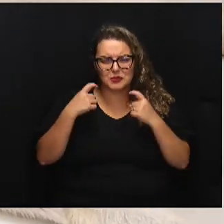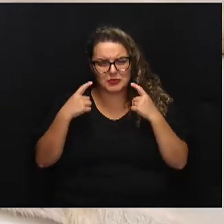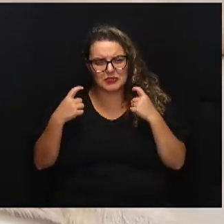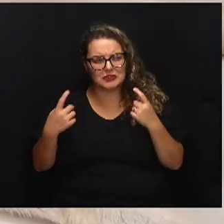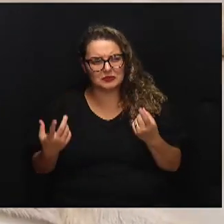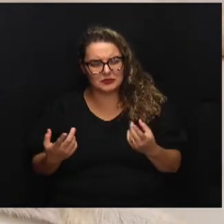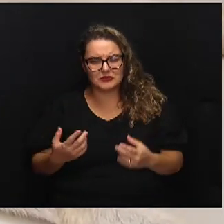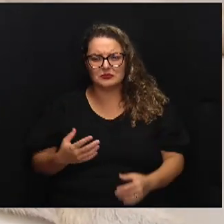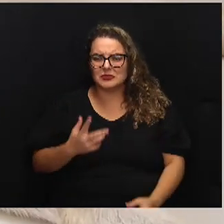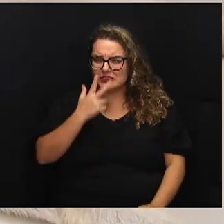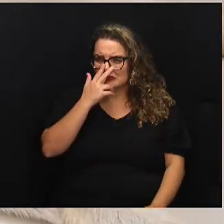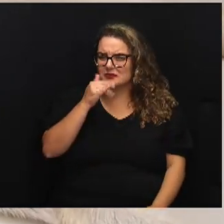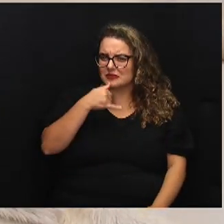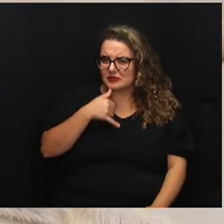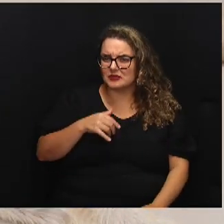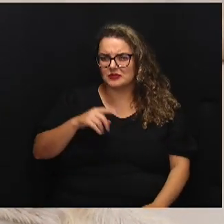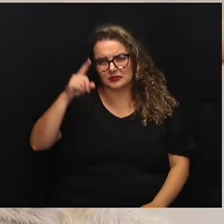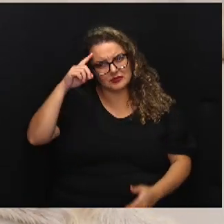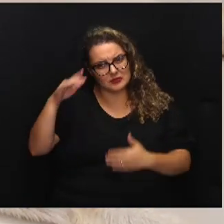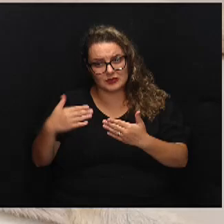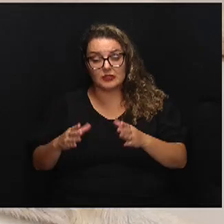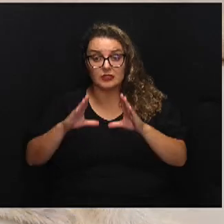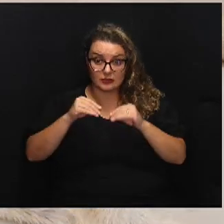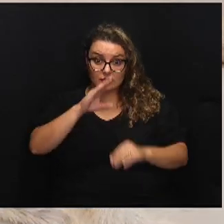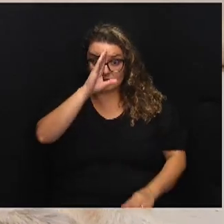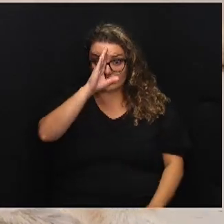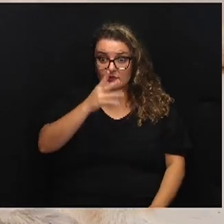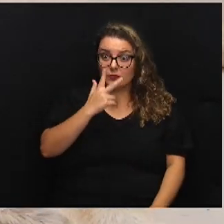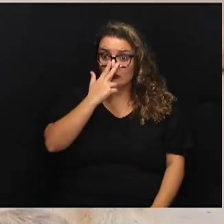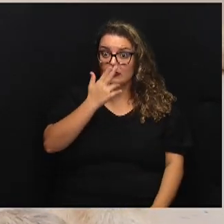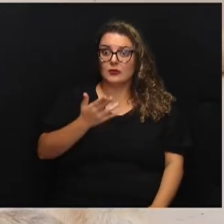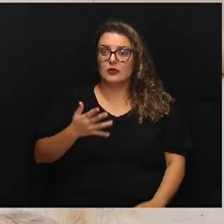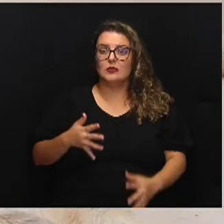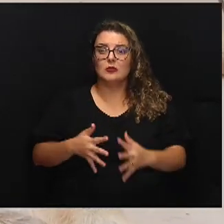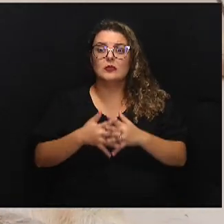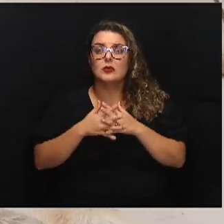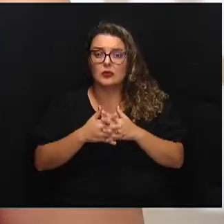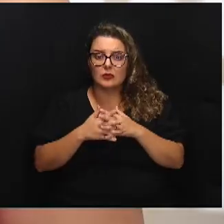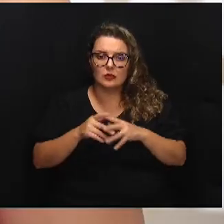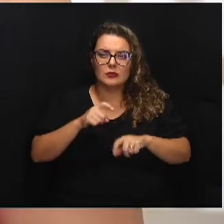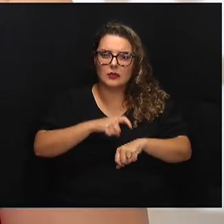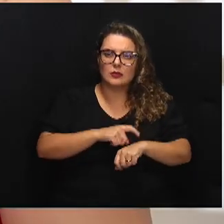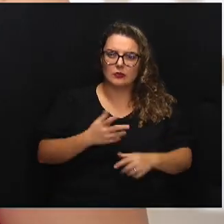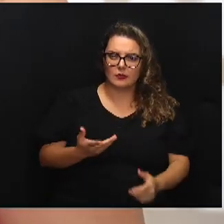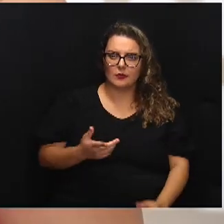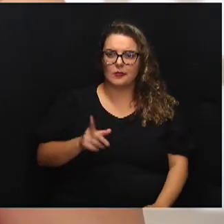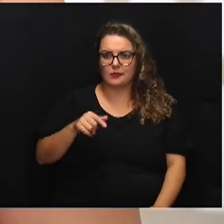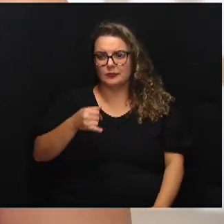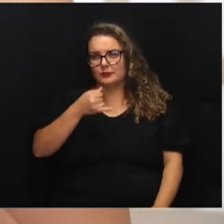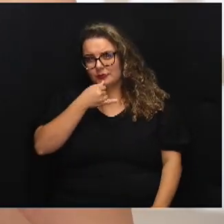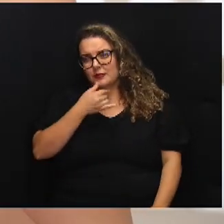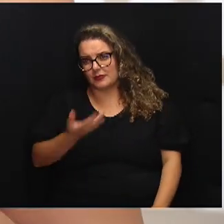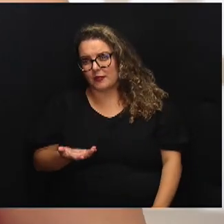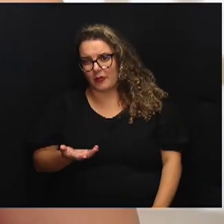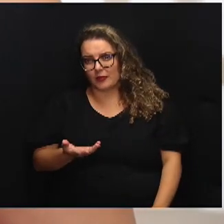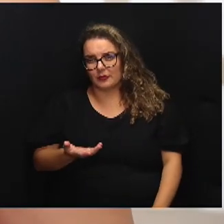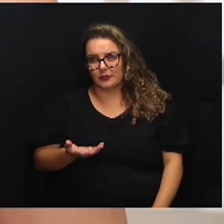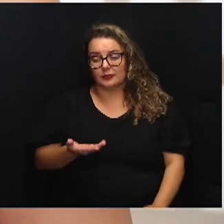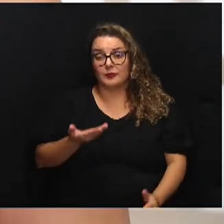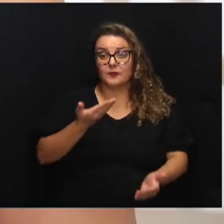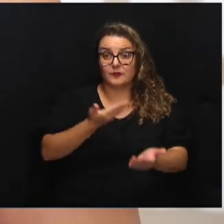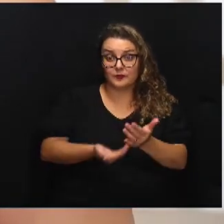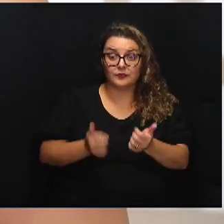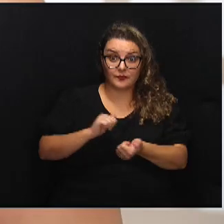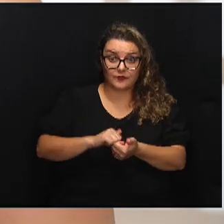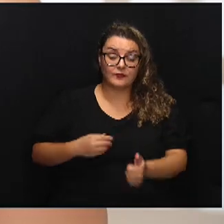dia, assim, na realidade, né? E à noite, principalmente. Parece que estava um pouco confuso com os horários. É muito triste ver o bichinho perdendo a qualidade de